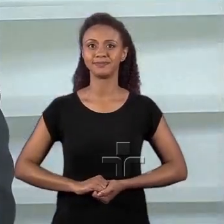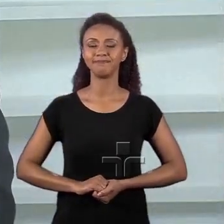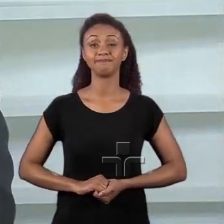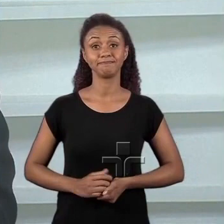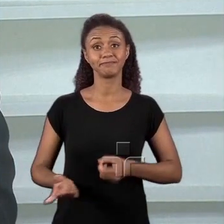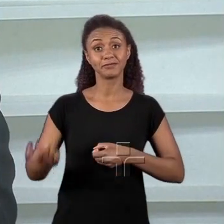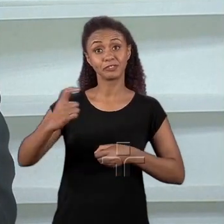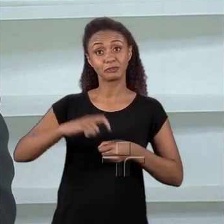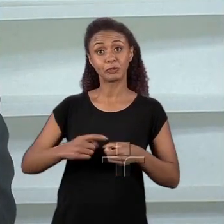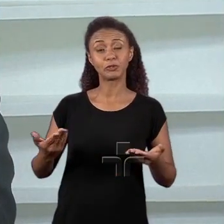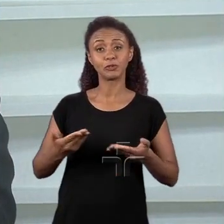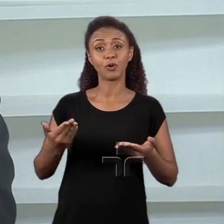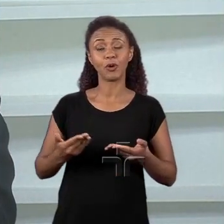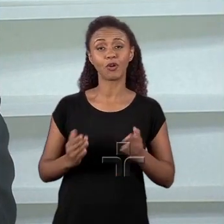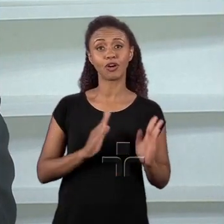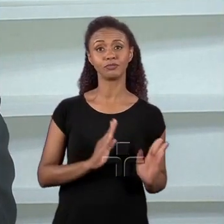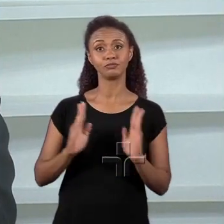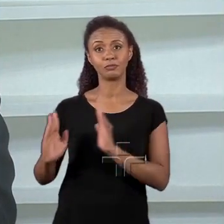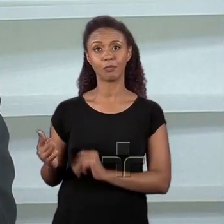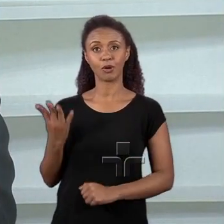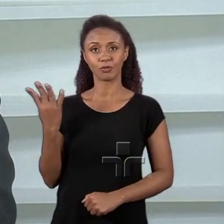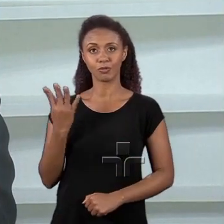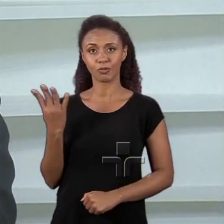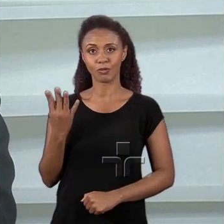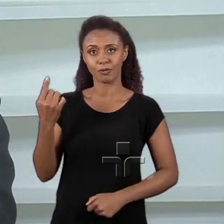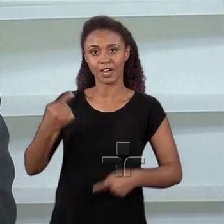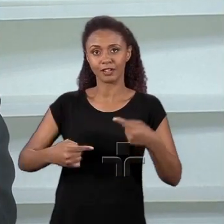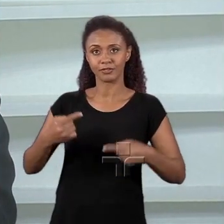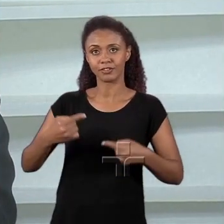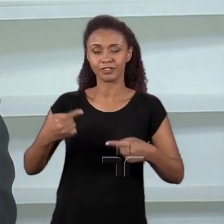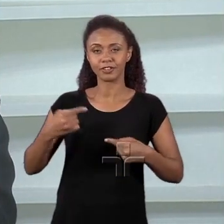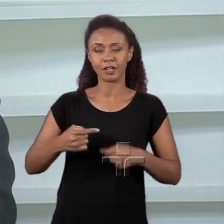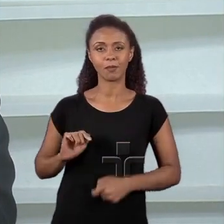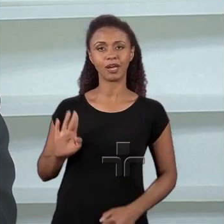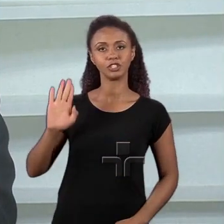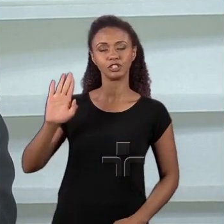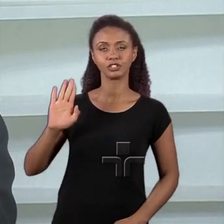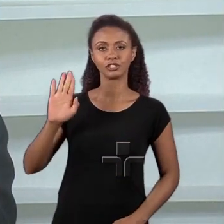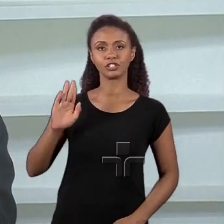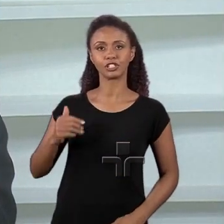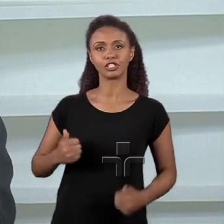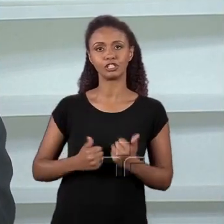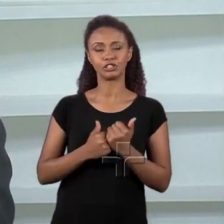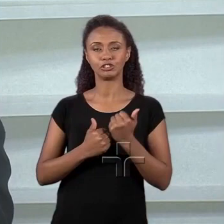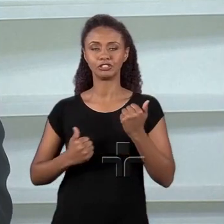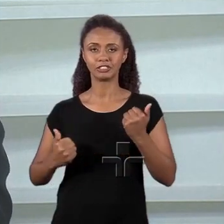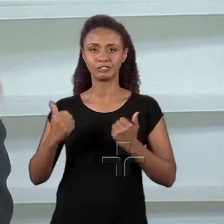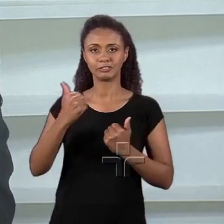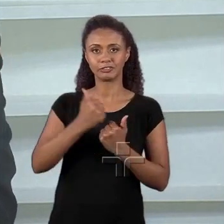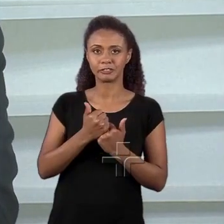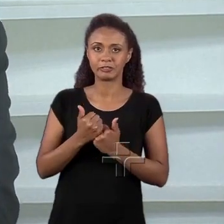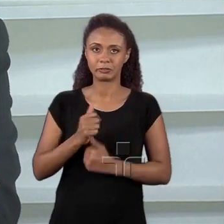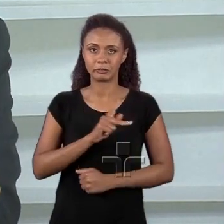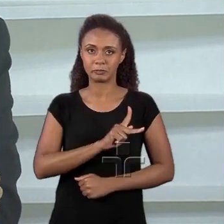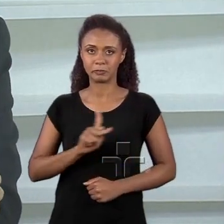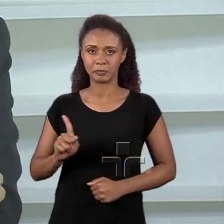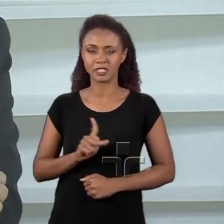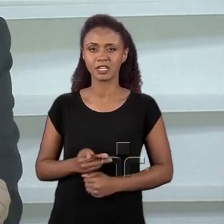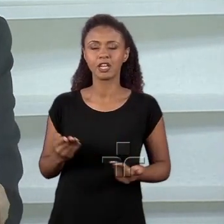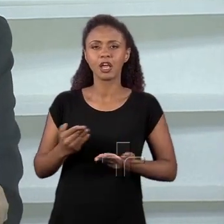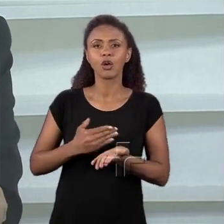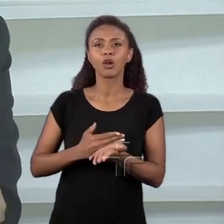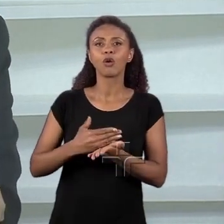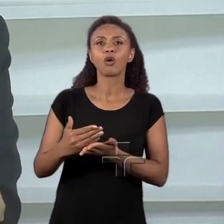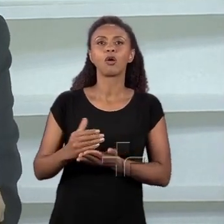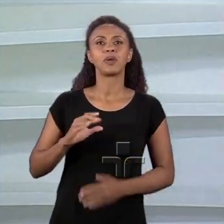Estamos de volta para o quarto e último bloco do debate entre os candidatos à vice-presidência. Vamos começar com uma pergunta da